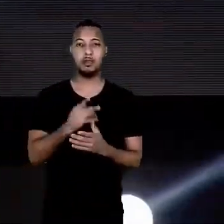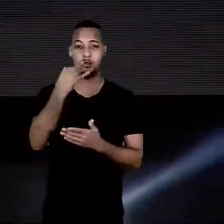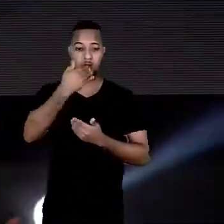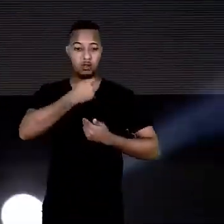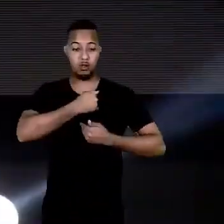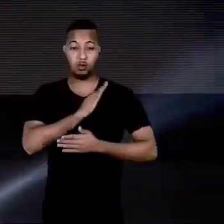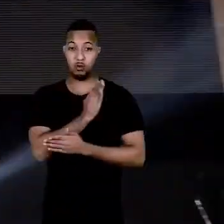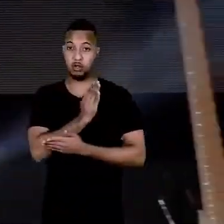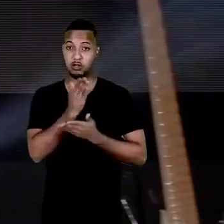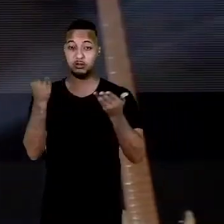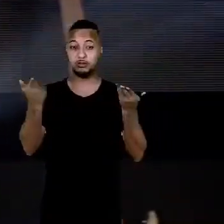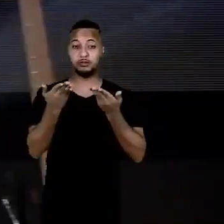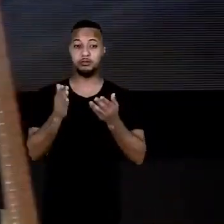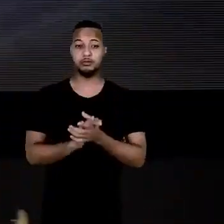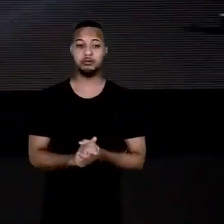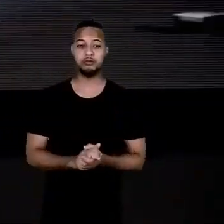coração.